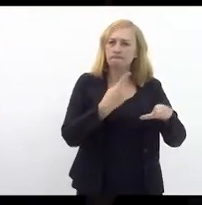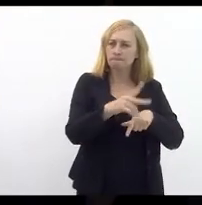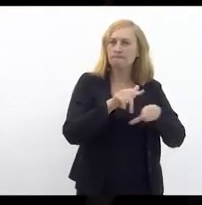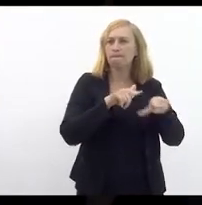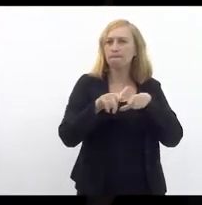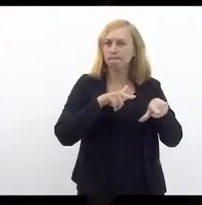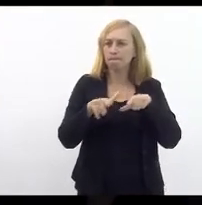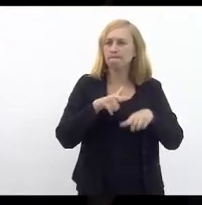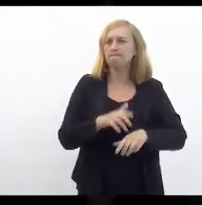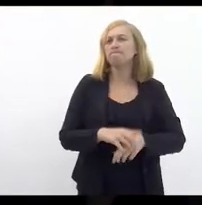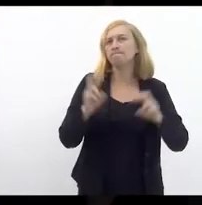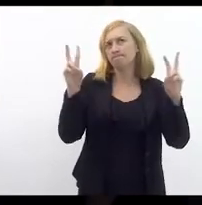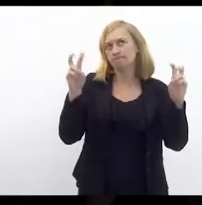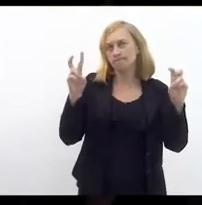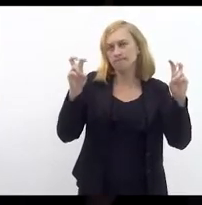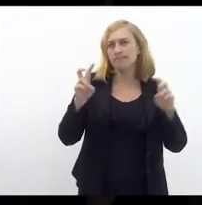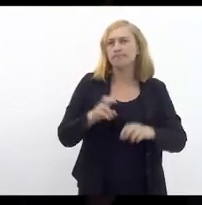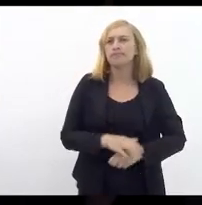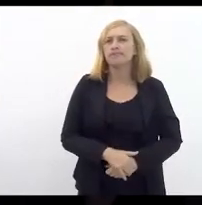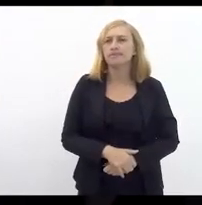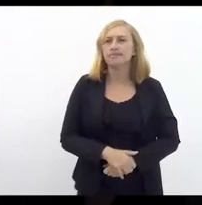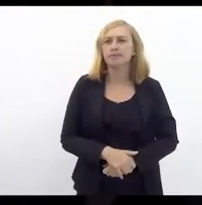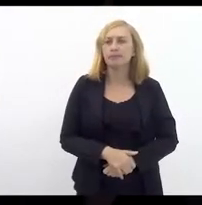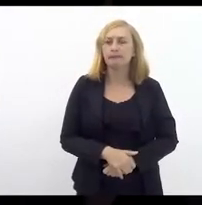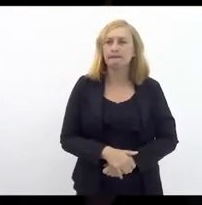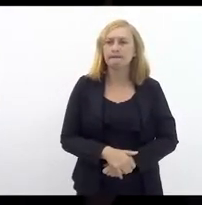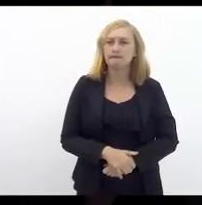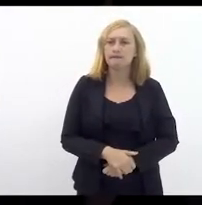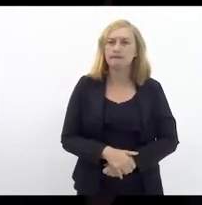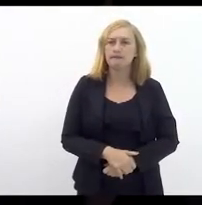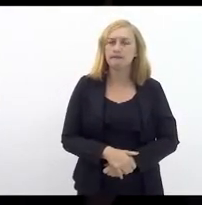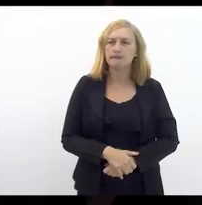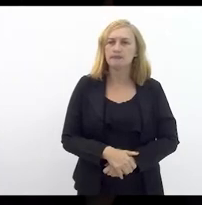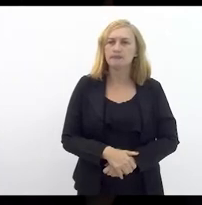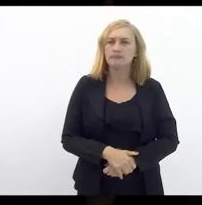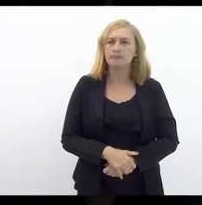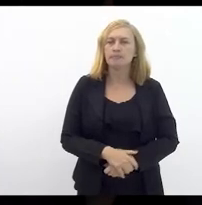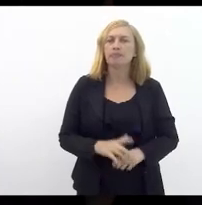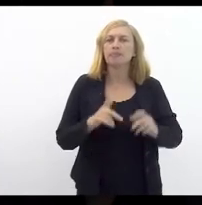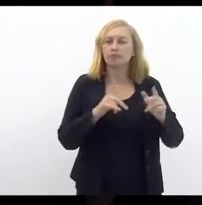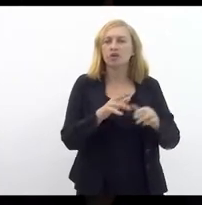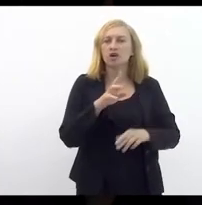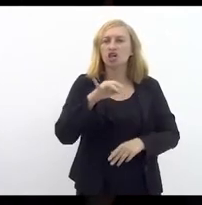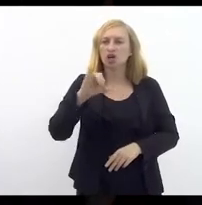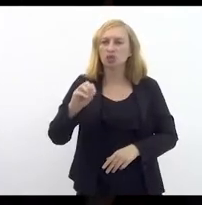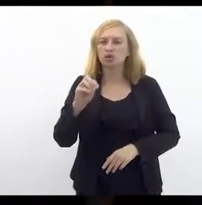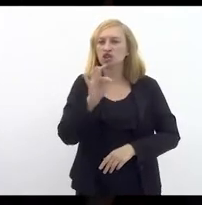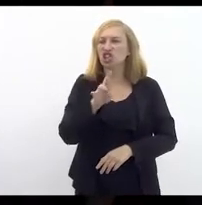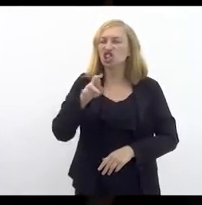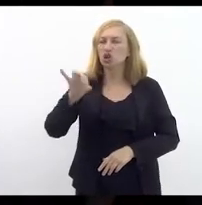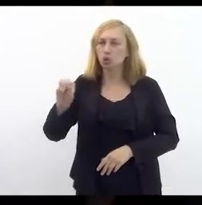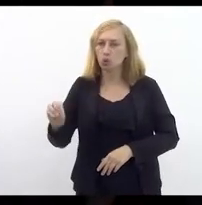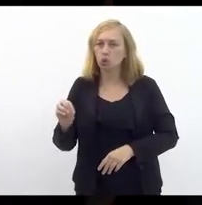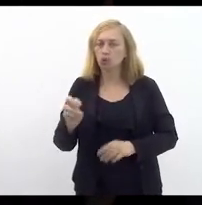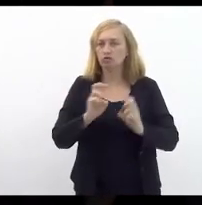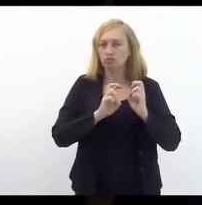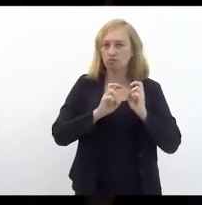ela. Por exemplo, a questão da... E como é assim, é da mesma forma a Rio Trilhos com relação à questão do